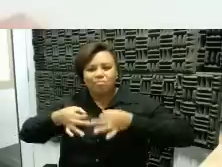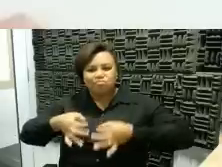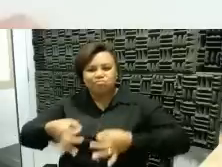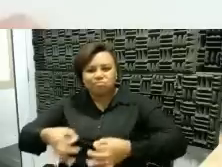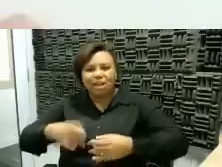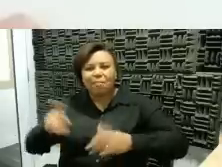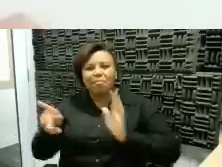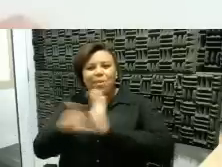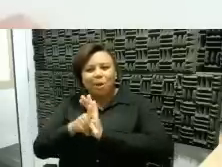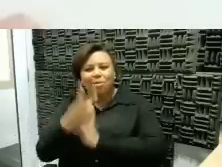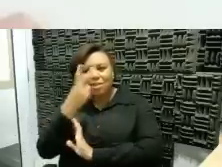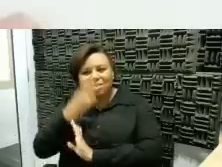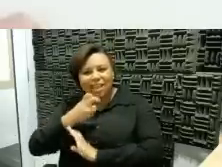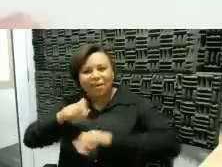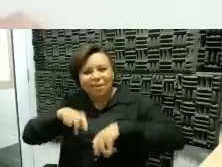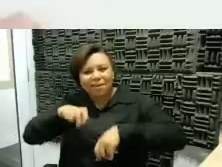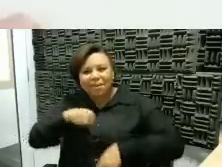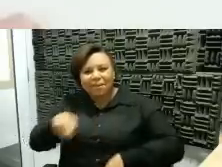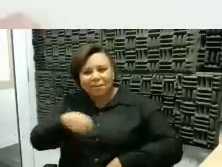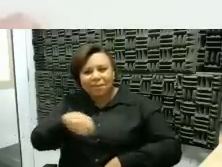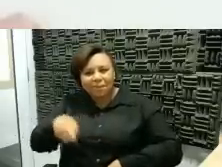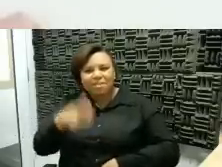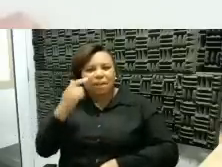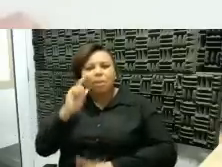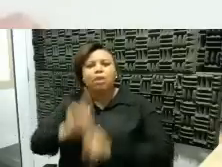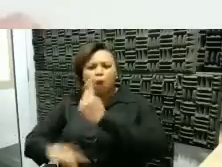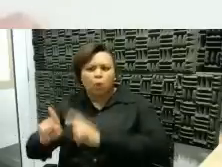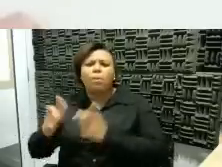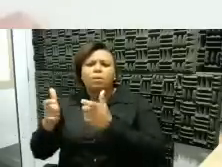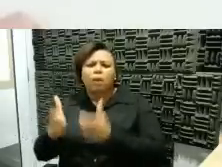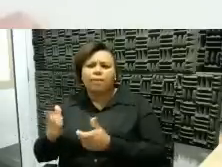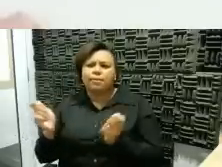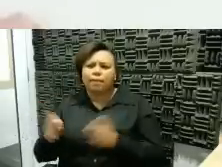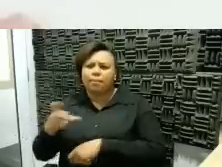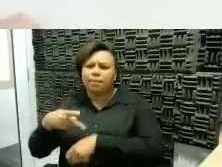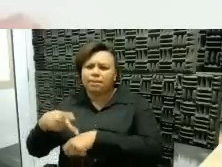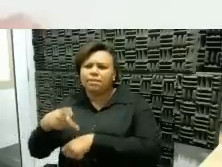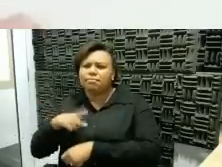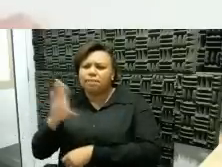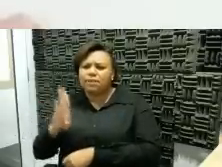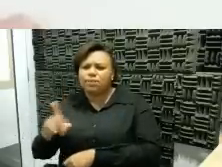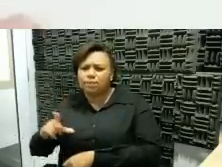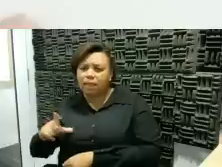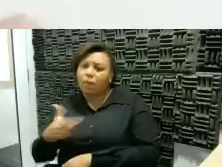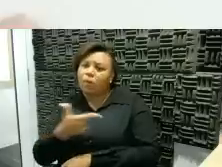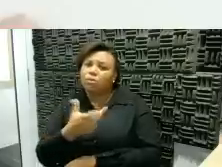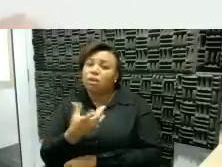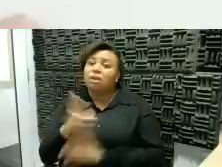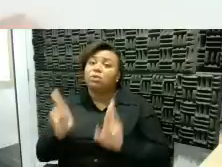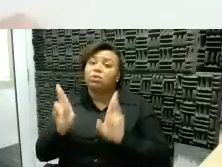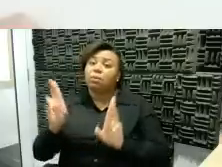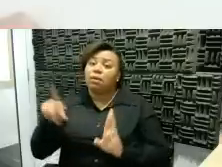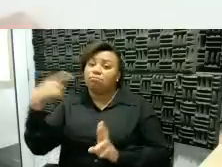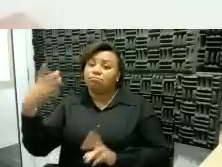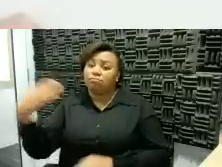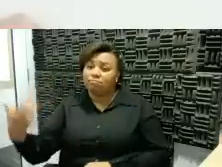enfim nas calçadas já de algumas calçadas aqui no Brasil a gente espera que logo em muitas né ã as sensoriais Então são